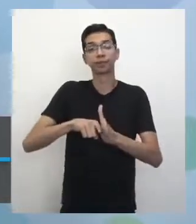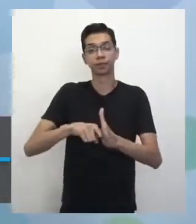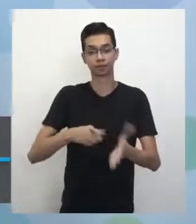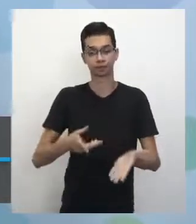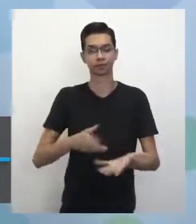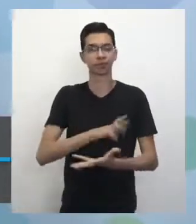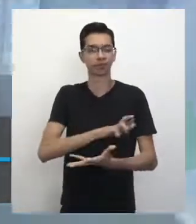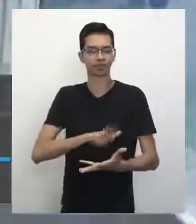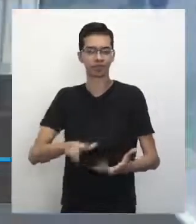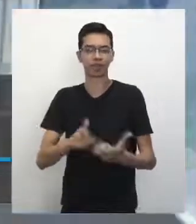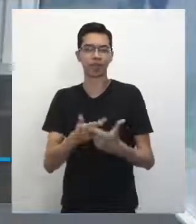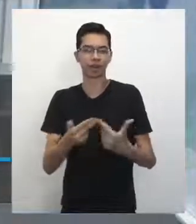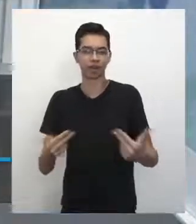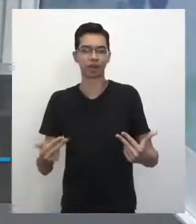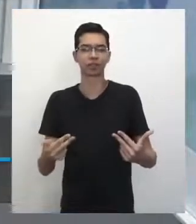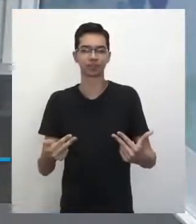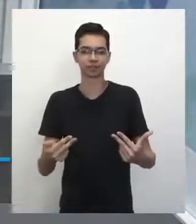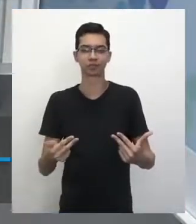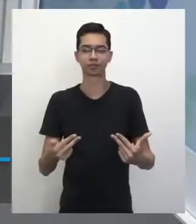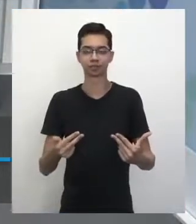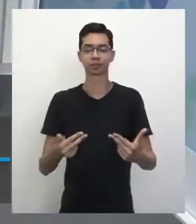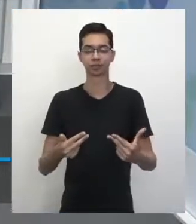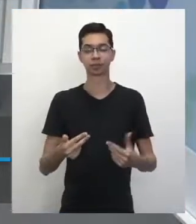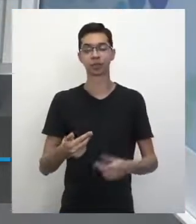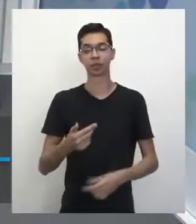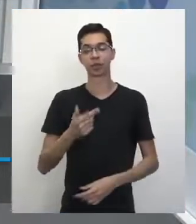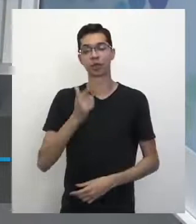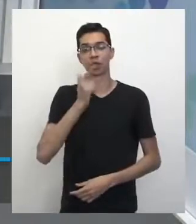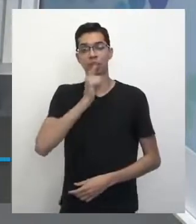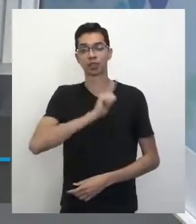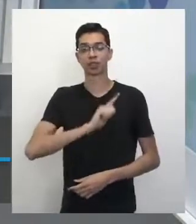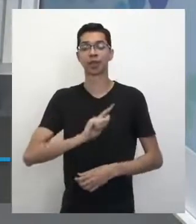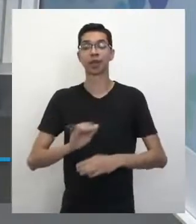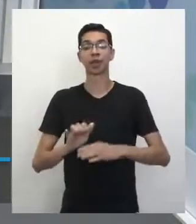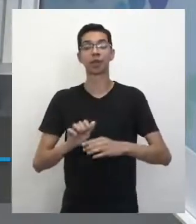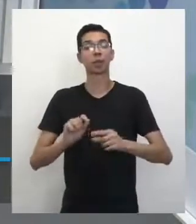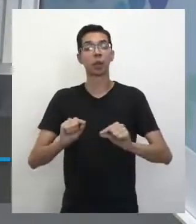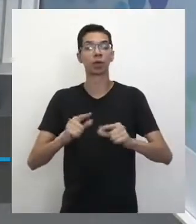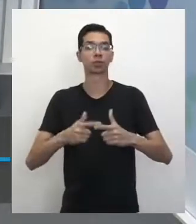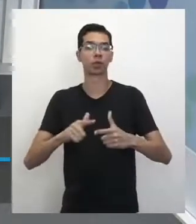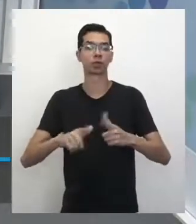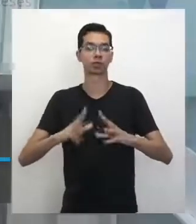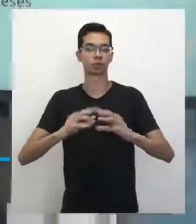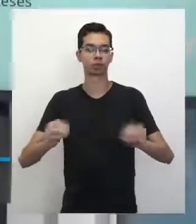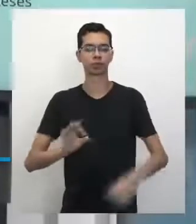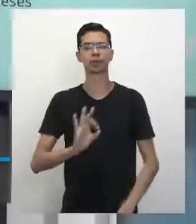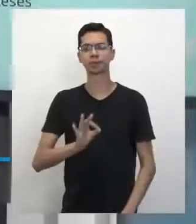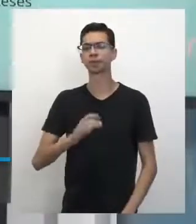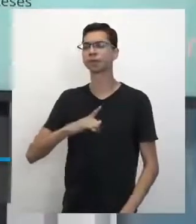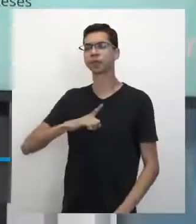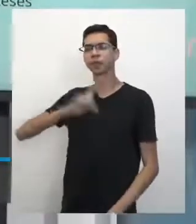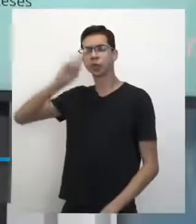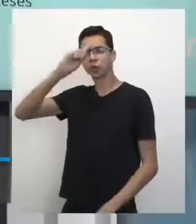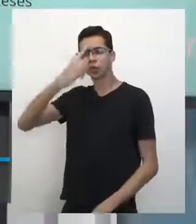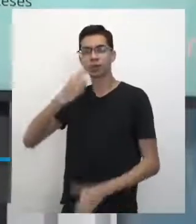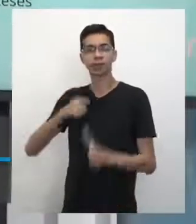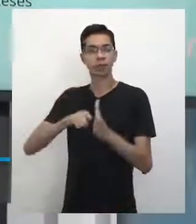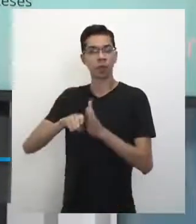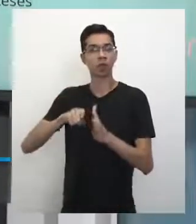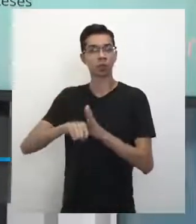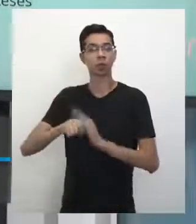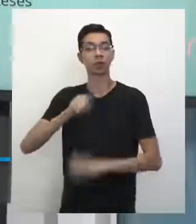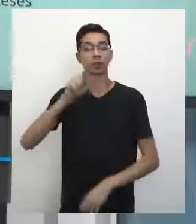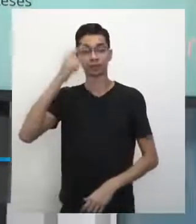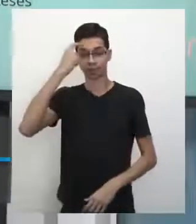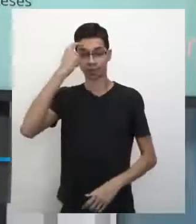resolvendo, né? Exato, né? As perguntas nunca terminam, né, Giba? Então, quanto mais dúvidas e mais perguntas a gente faz,